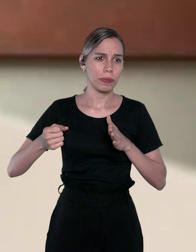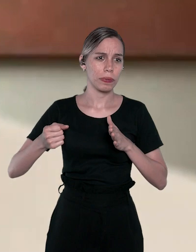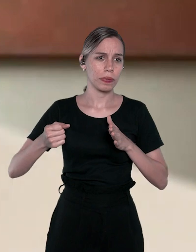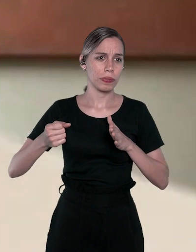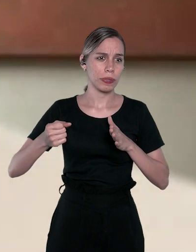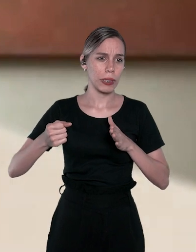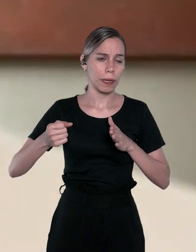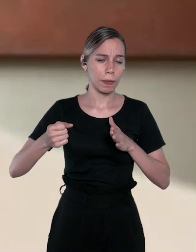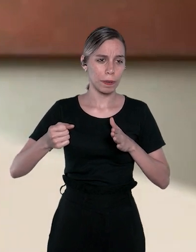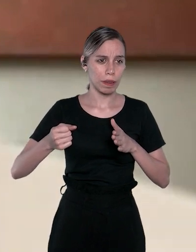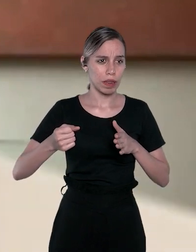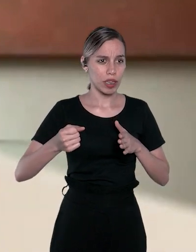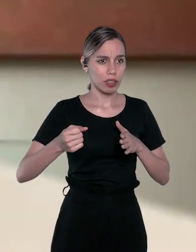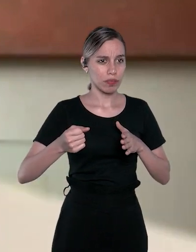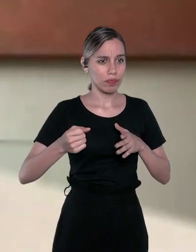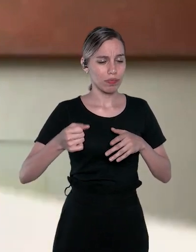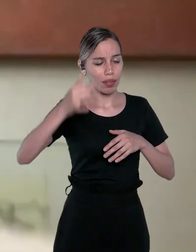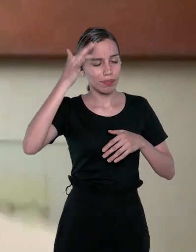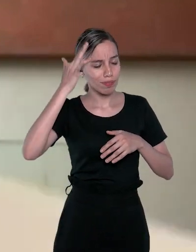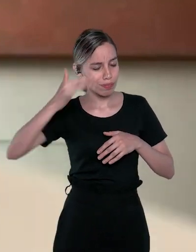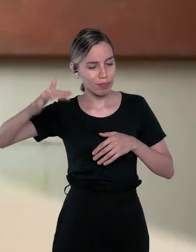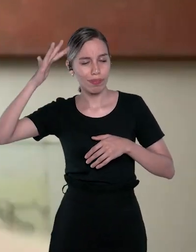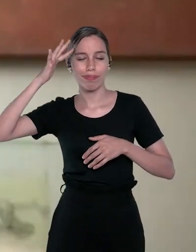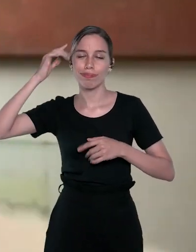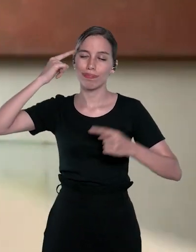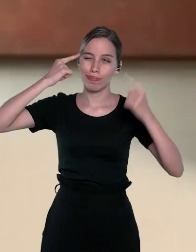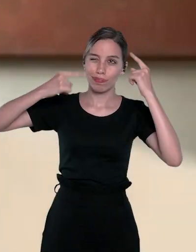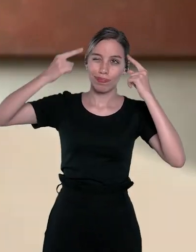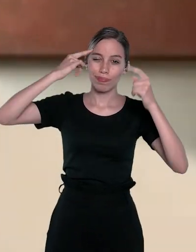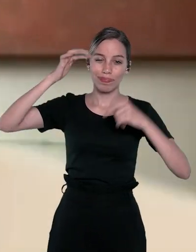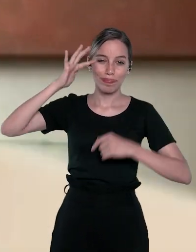sonho enredada nos seus vícios.